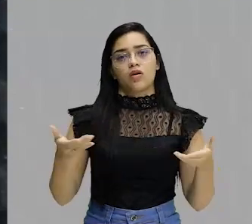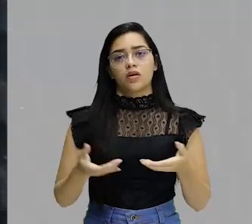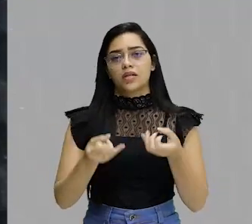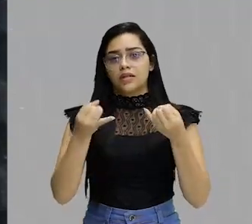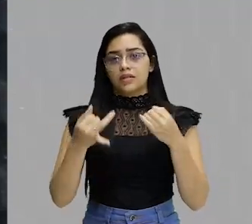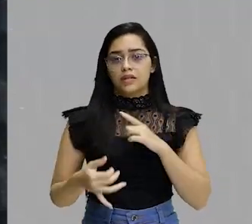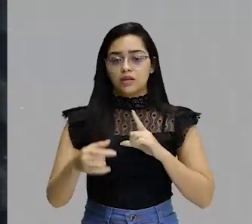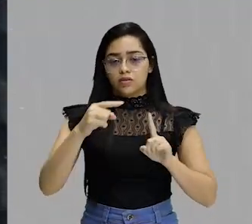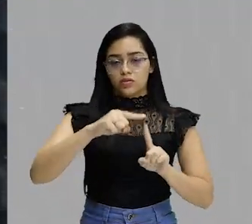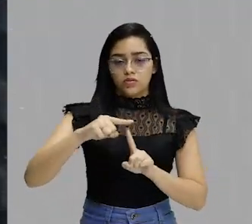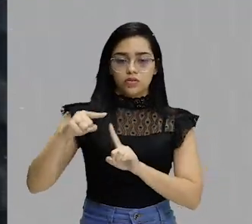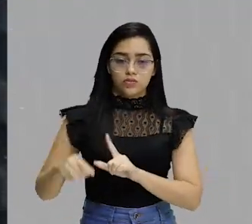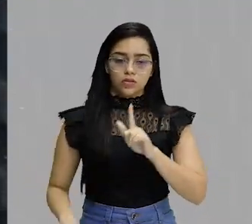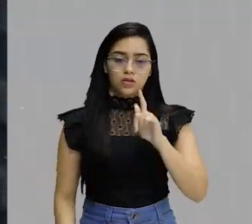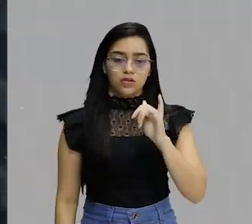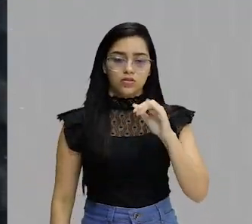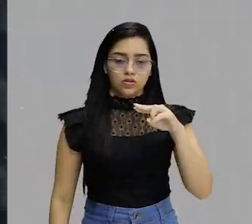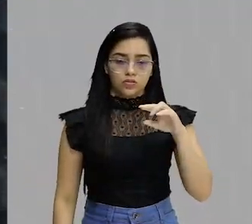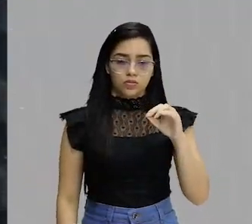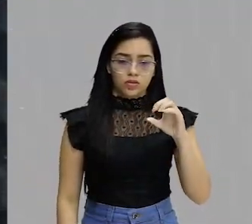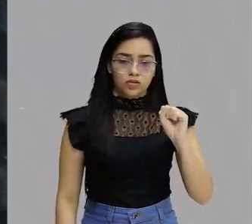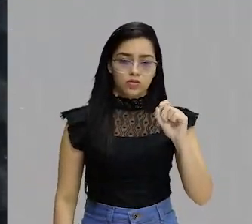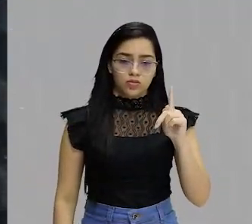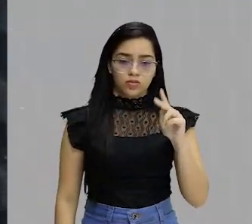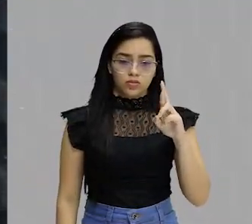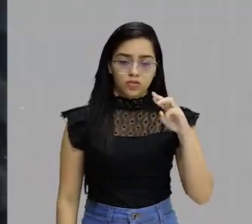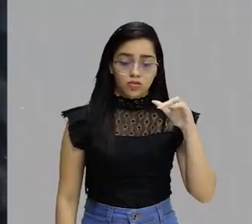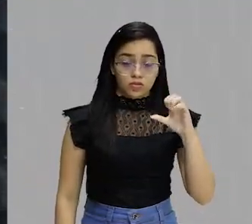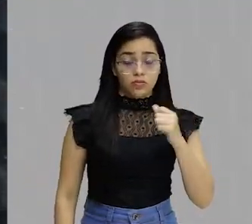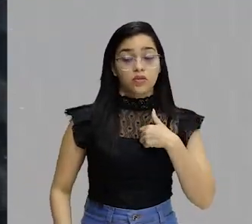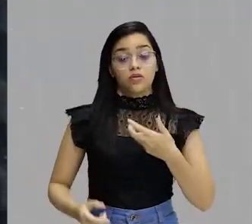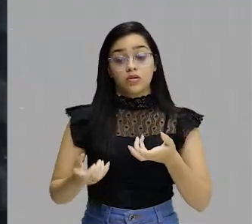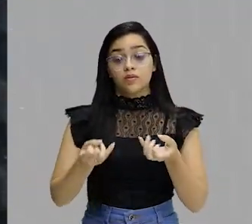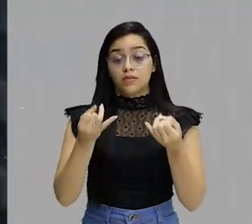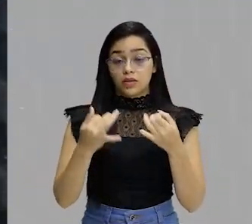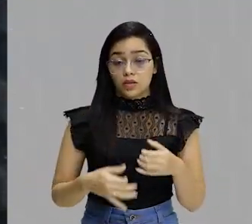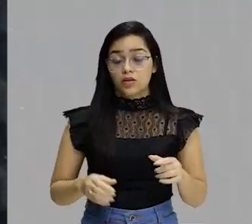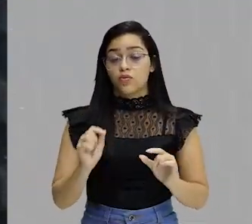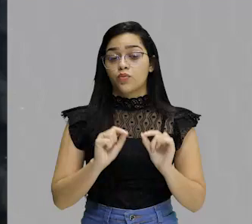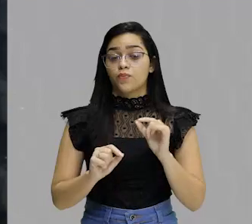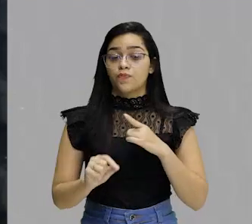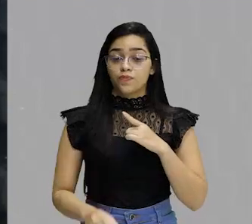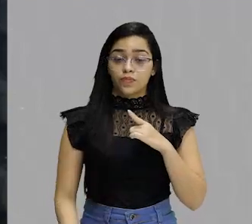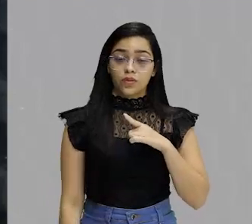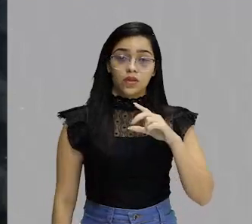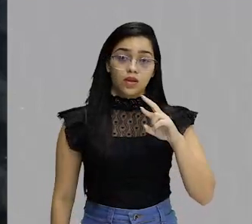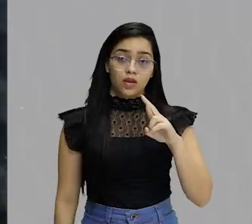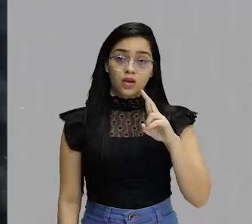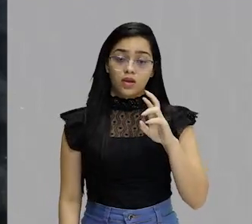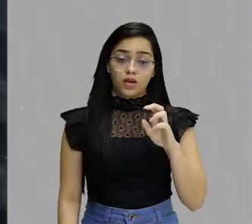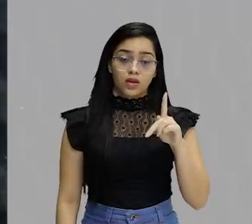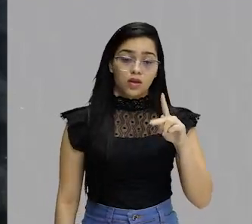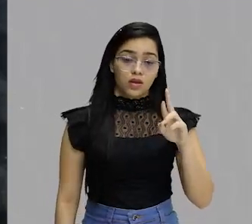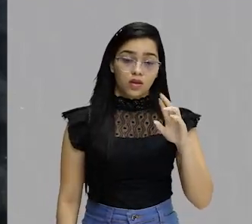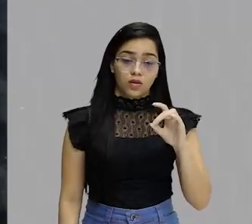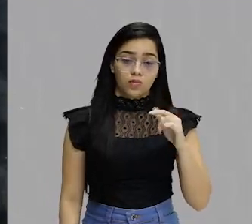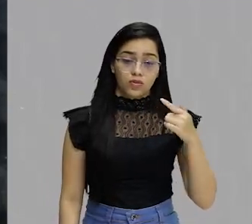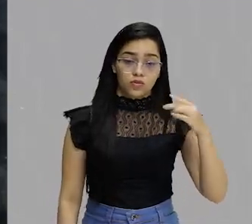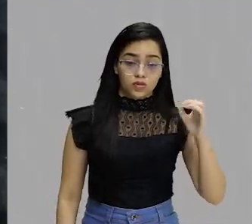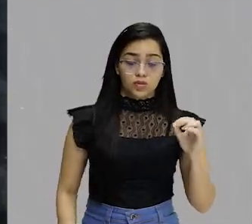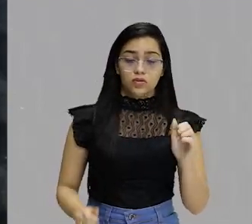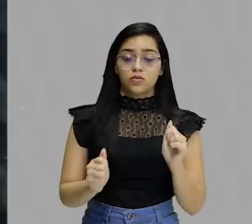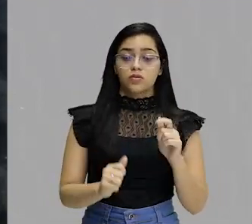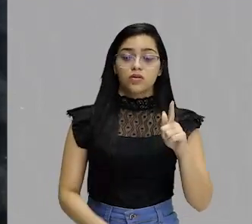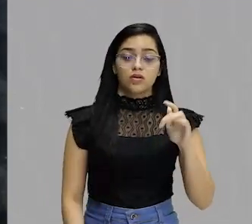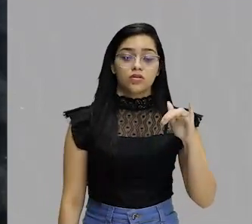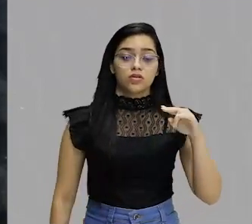a classificação das gimnospermas e, por último, eu quero falar um pouco sobre a reprodução das gimnospermas.